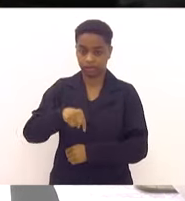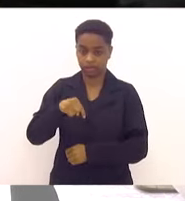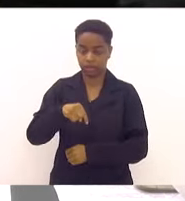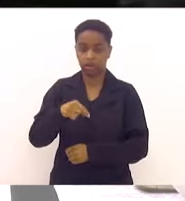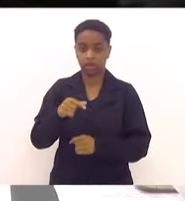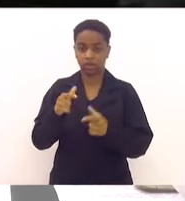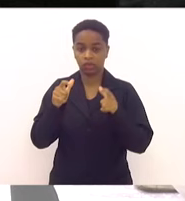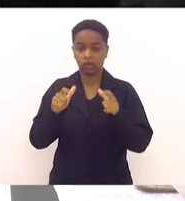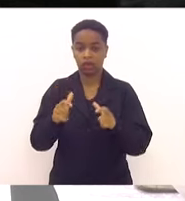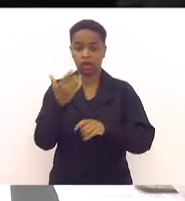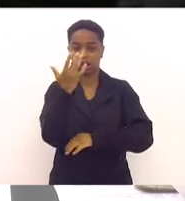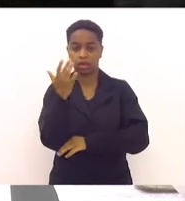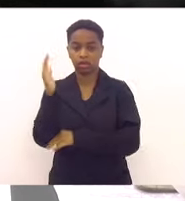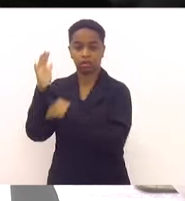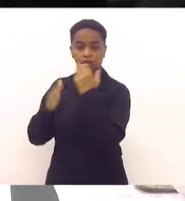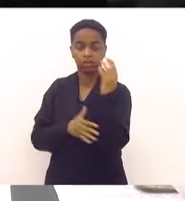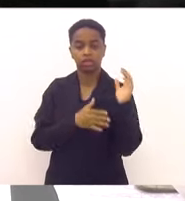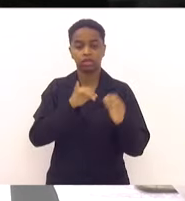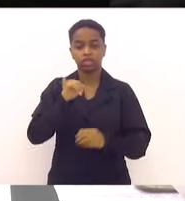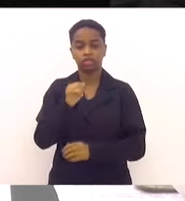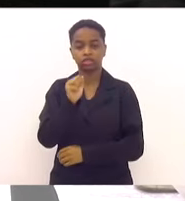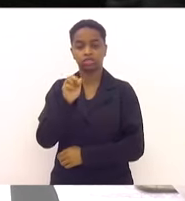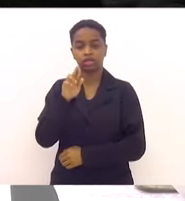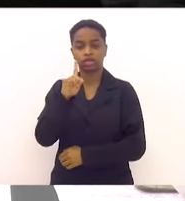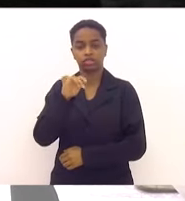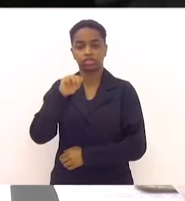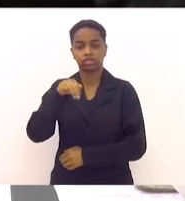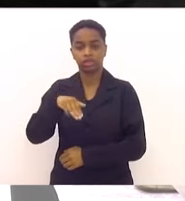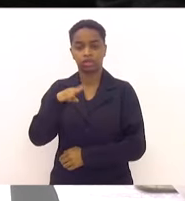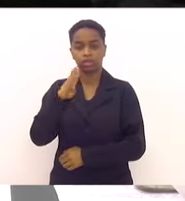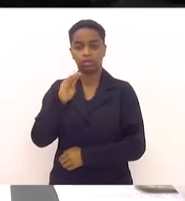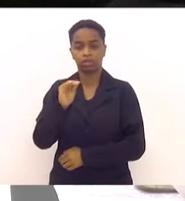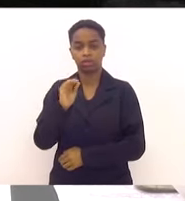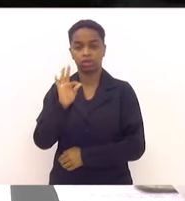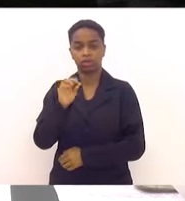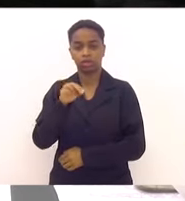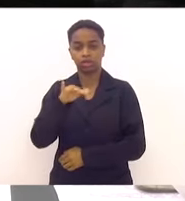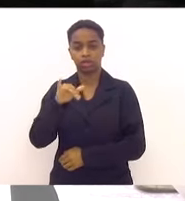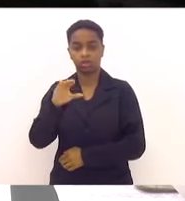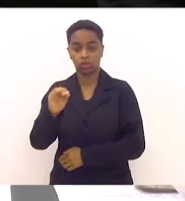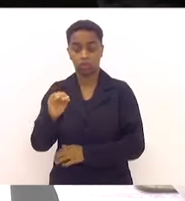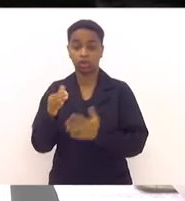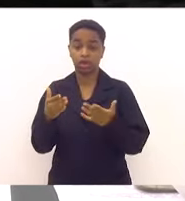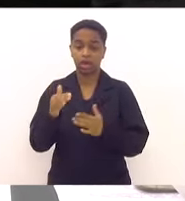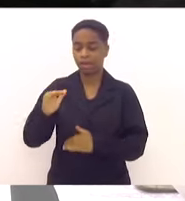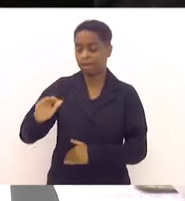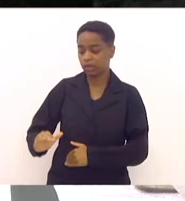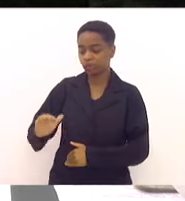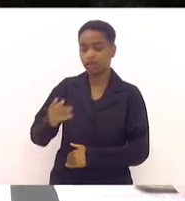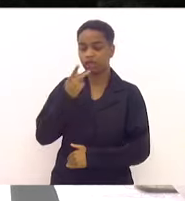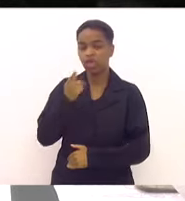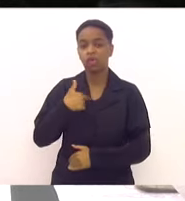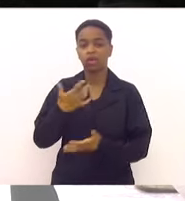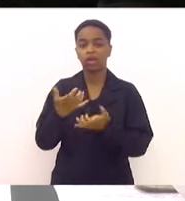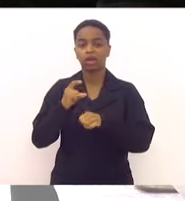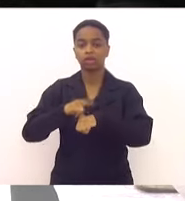Jardim Botânico. Levei minhas netas ao Jardim Botânico, aí a menorzinha, quero fazer